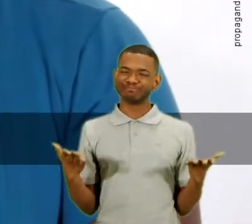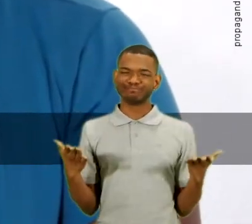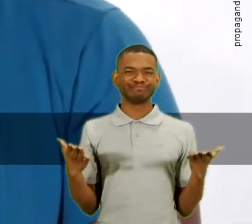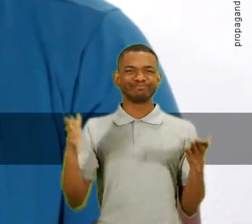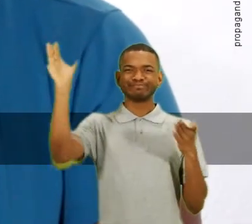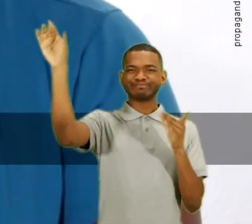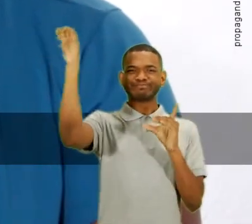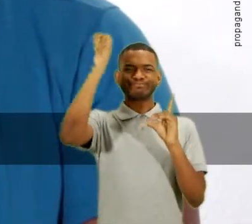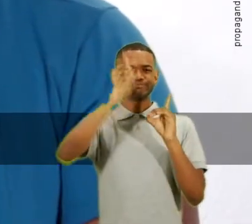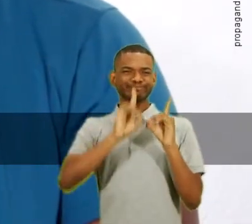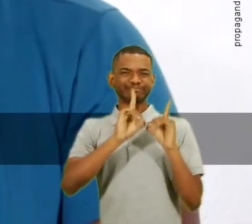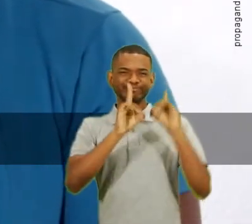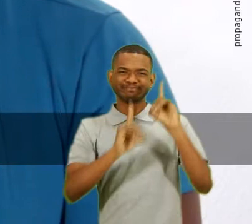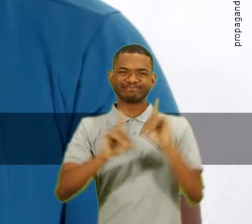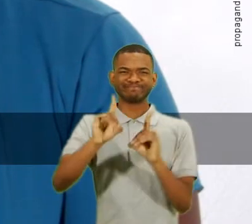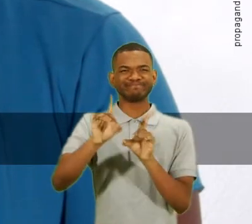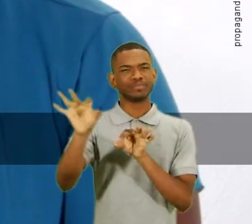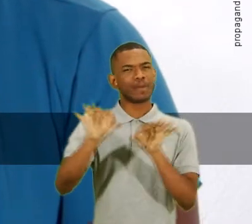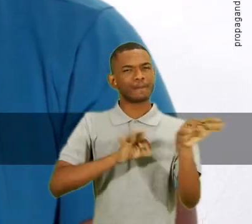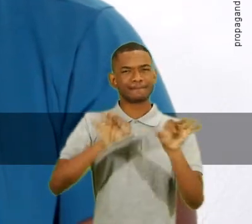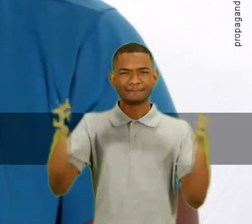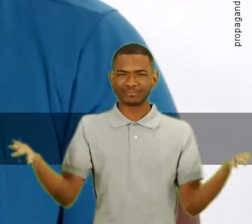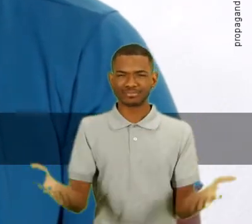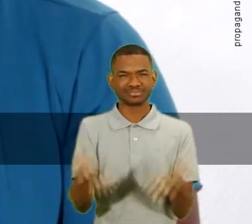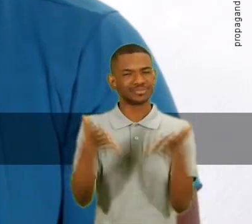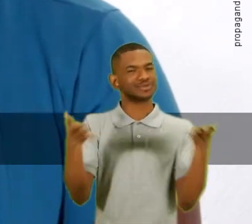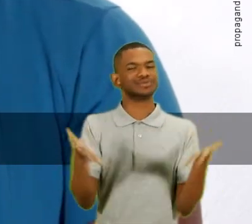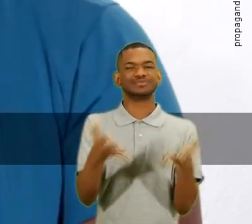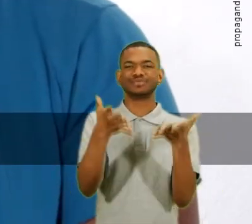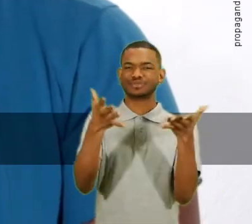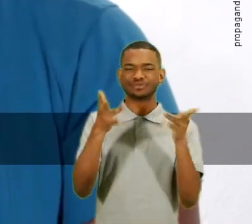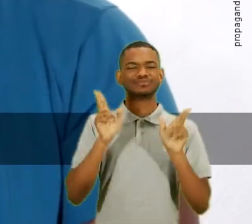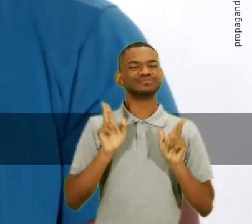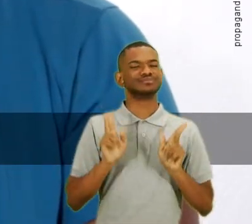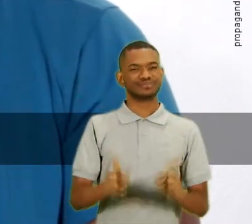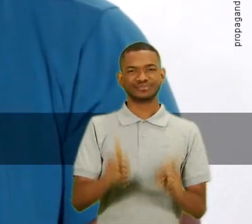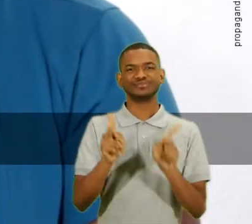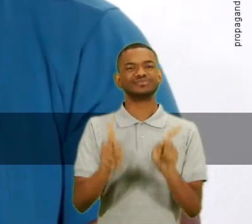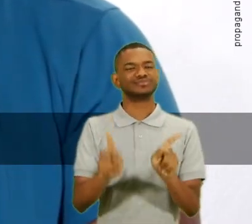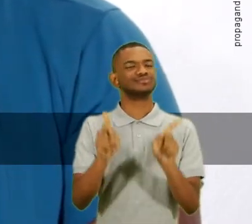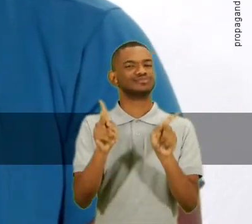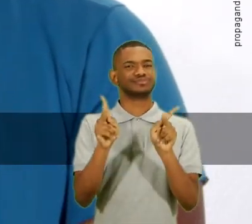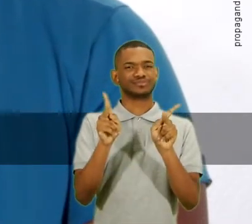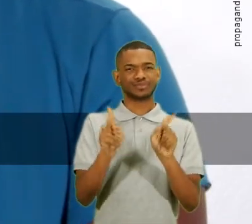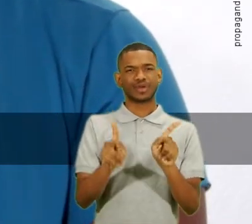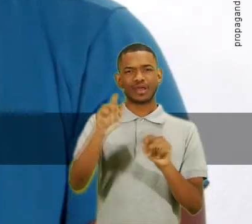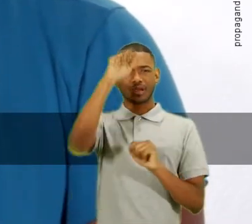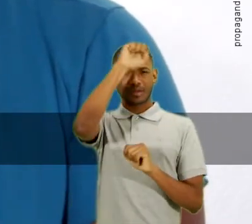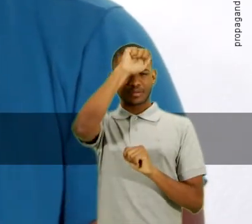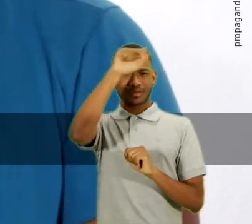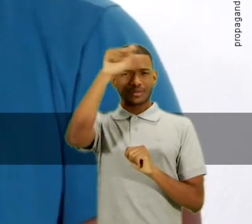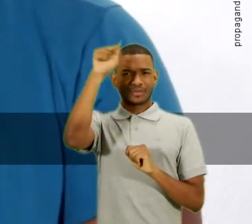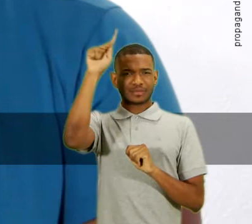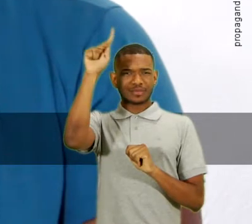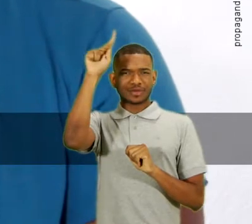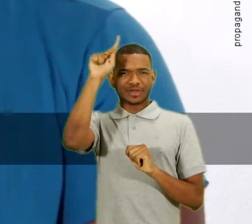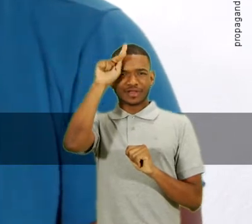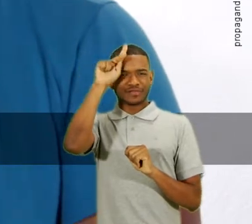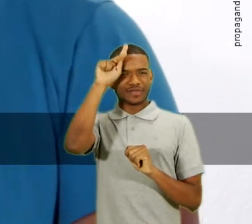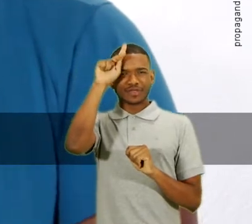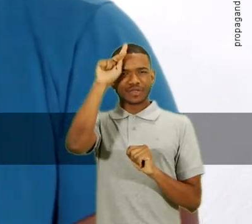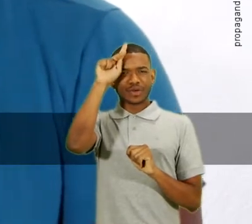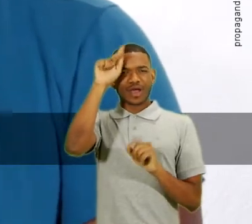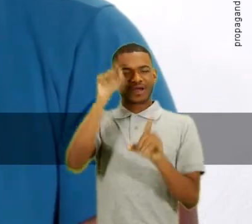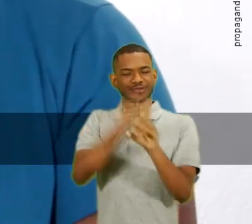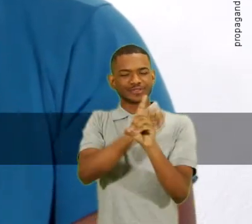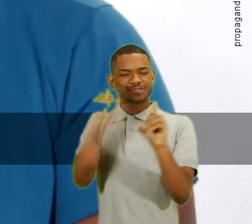colocando o Deus da frente e o senhor com seus projetos continue assim sendo esse prefeito que não somente